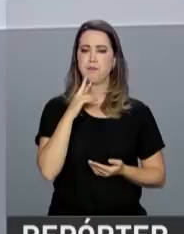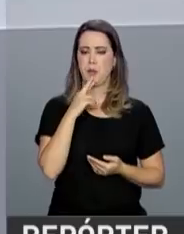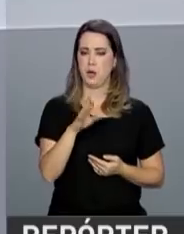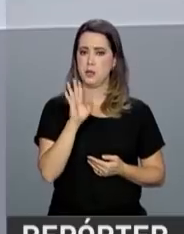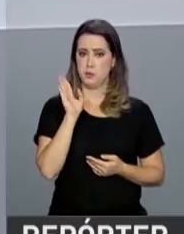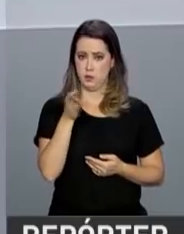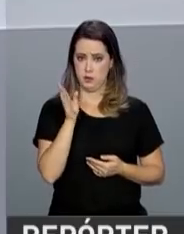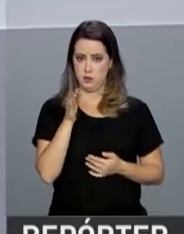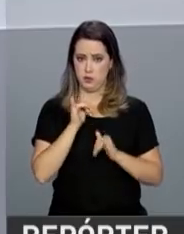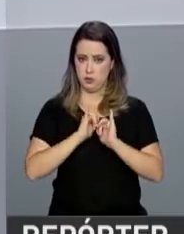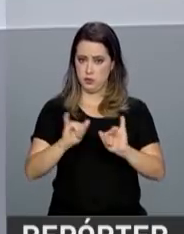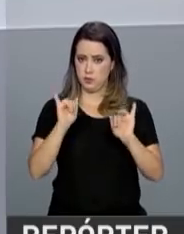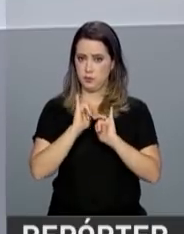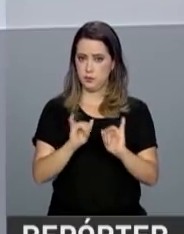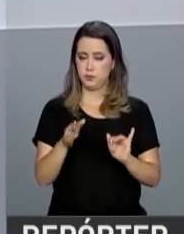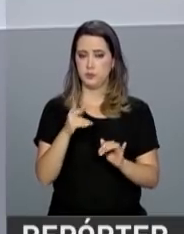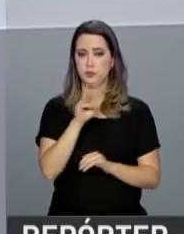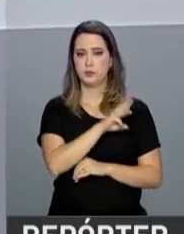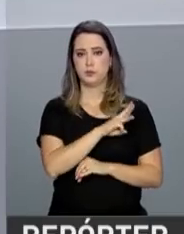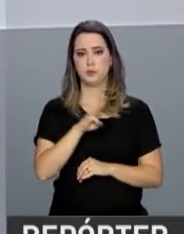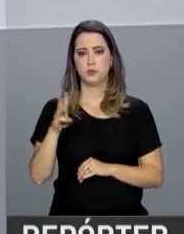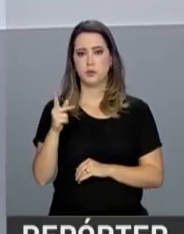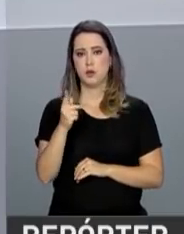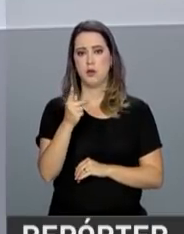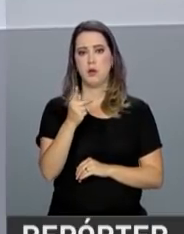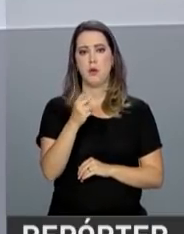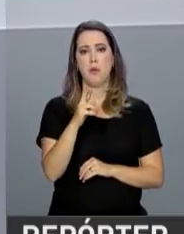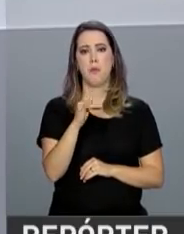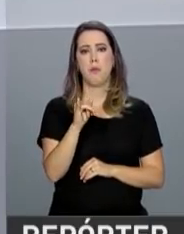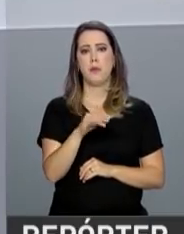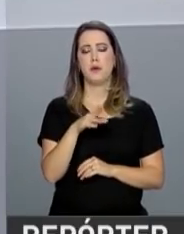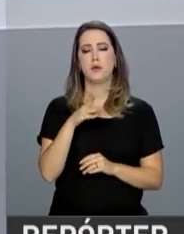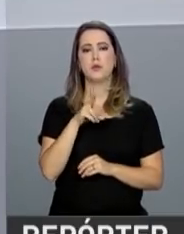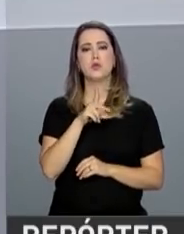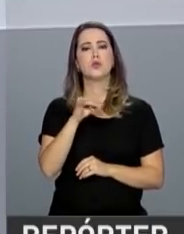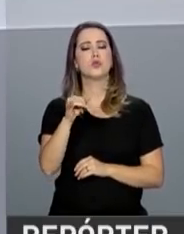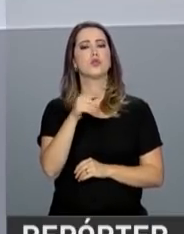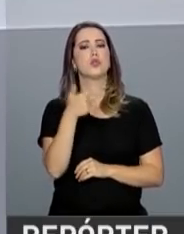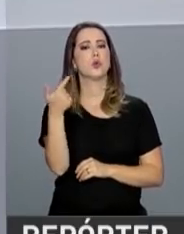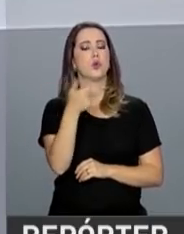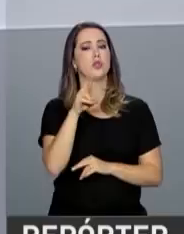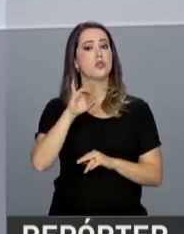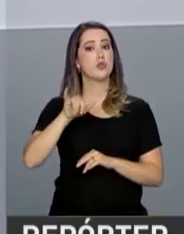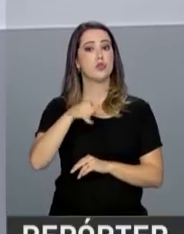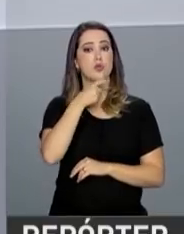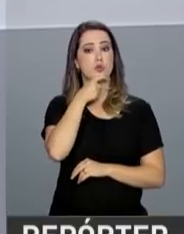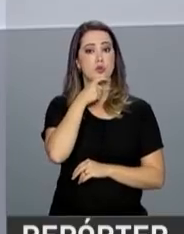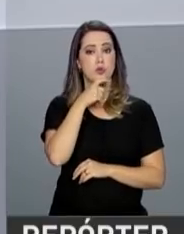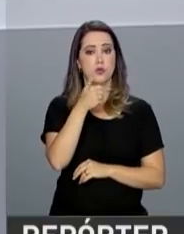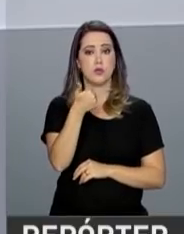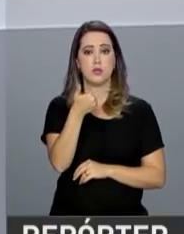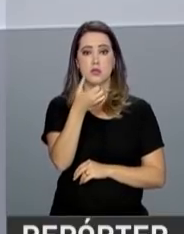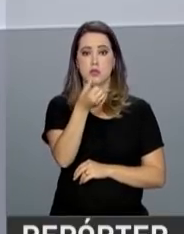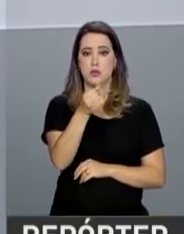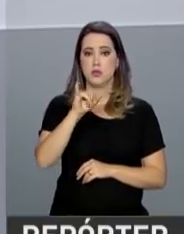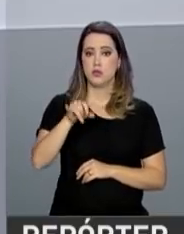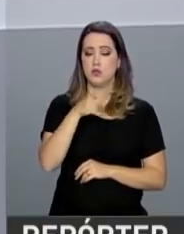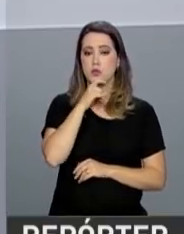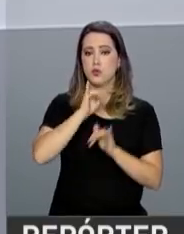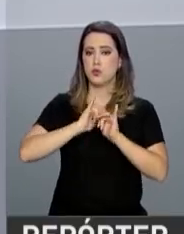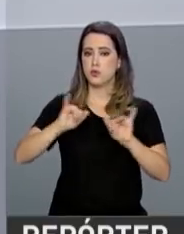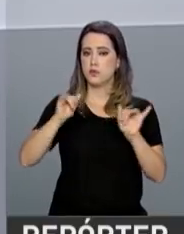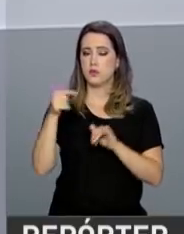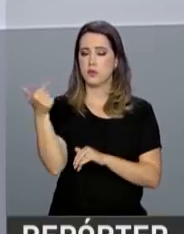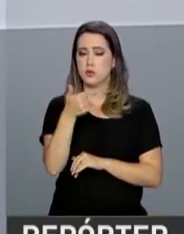vai estar disponível na página do prouni na internet a partir do dia 2 de julho no dia de 16 de julho será